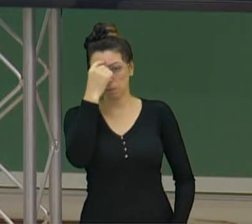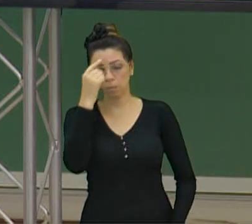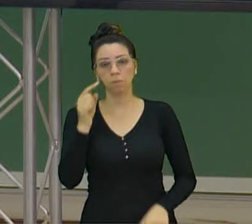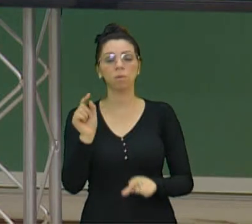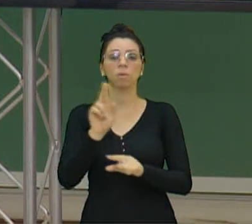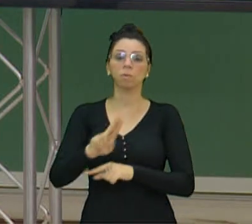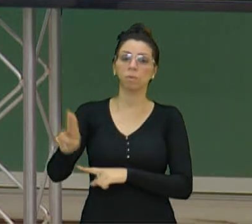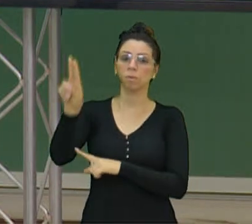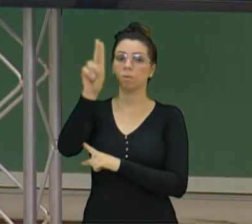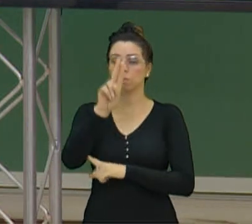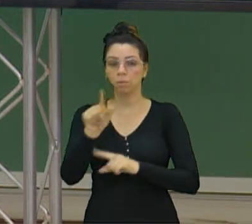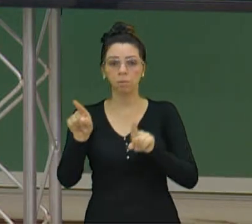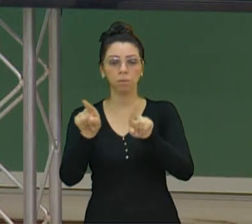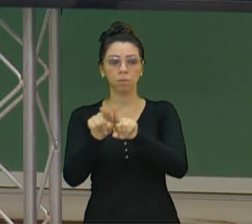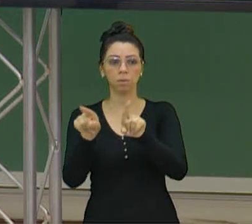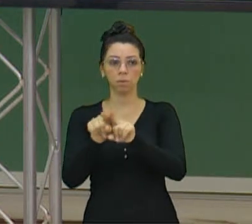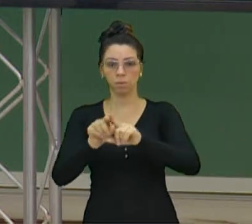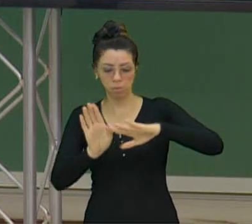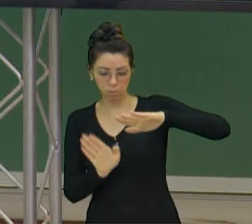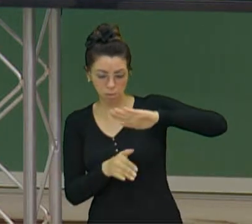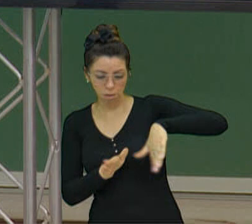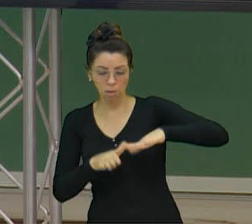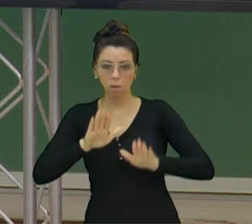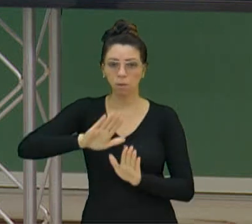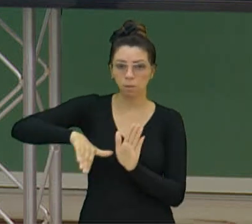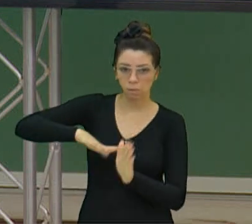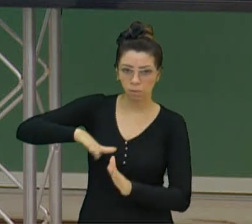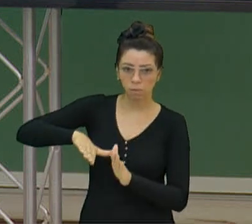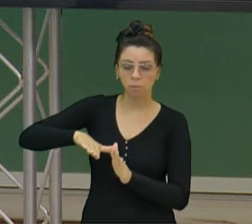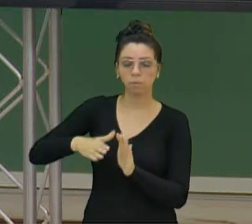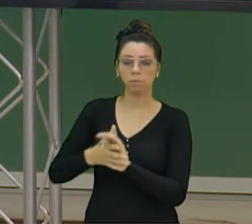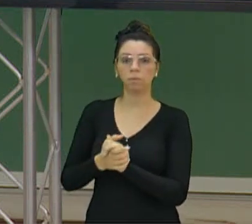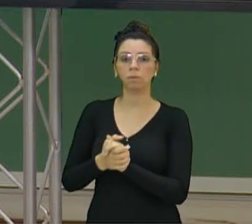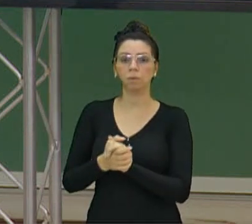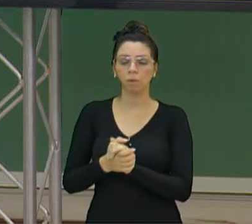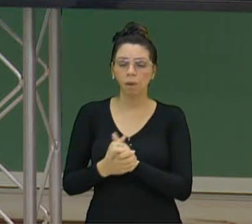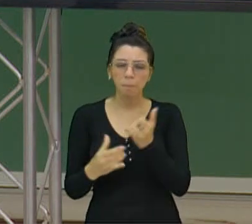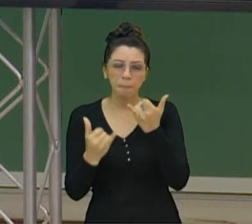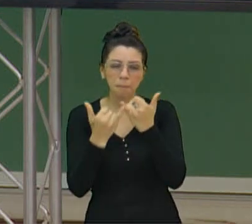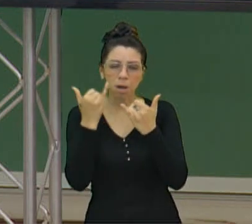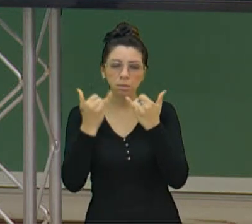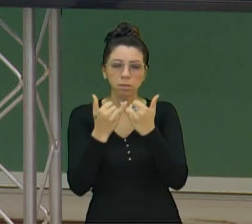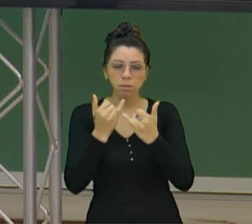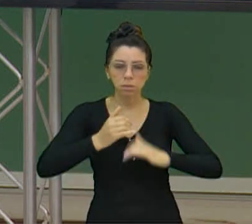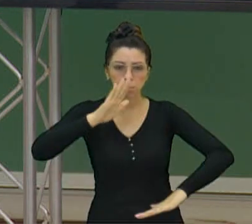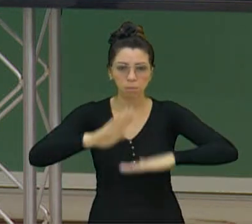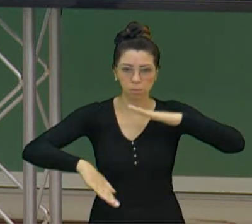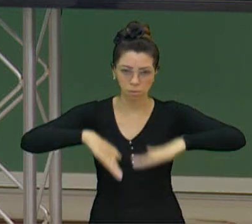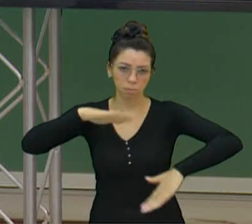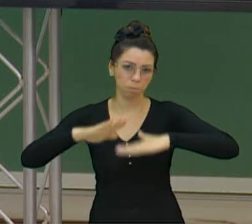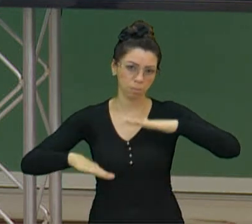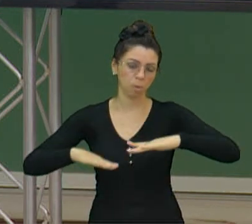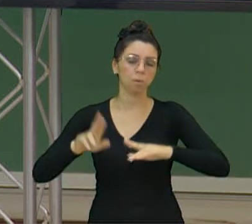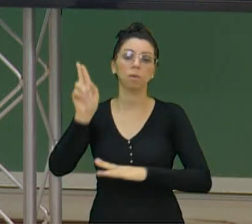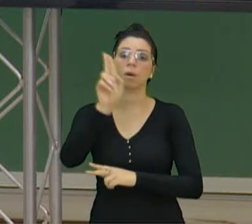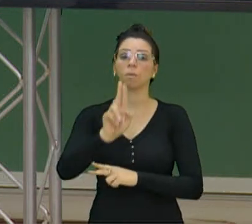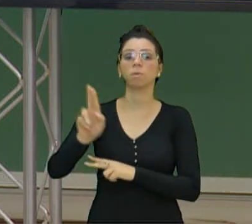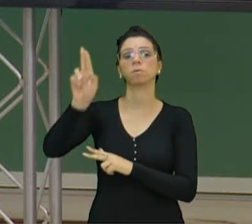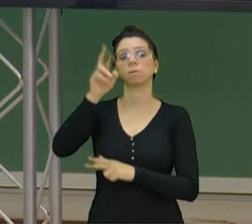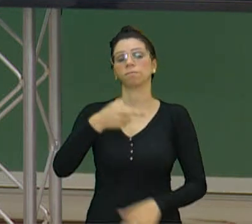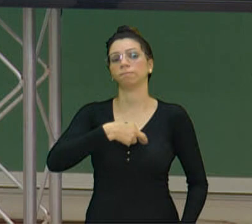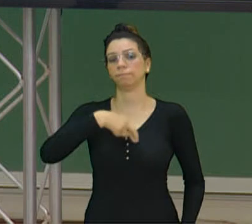tem o uso da tabla, que é esse instrumento que derivou-se do tambor e que é usado nas